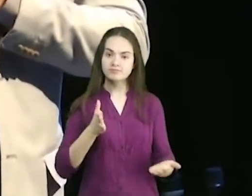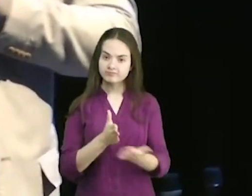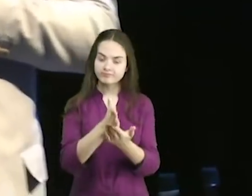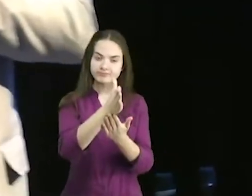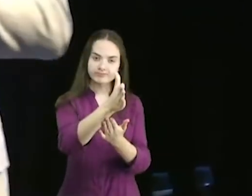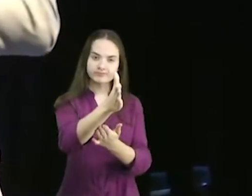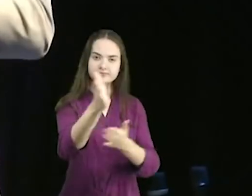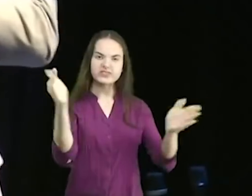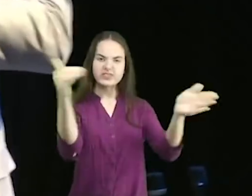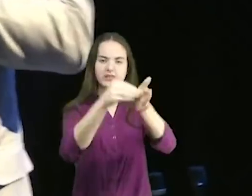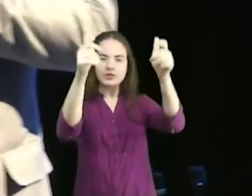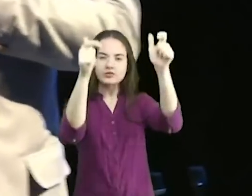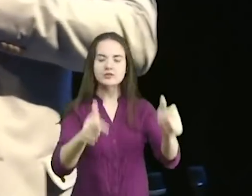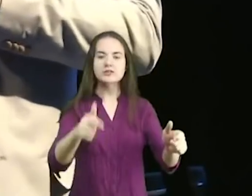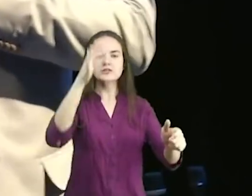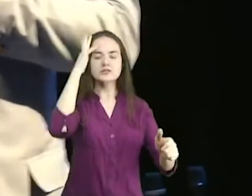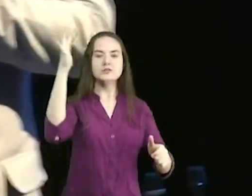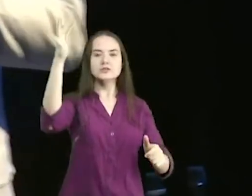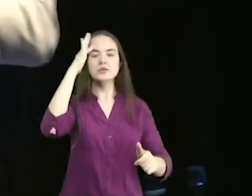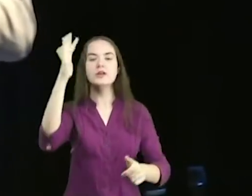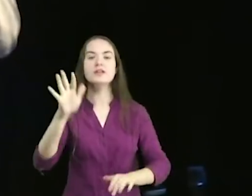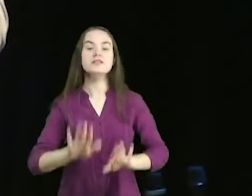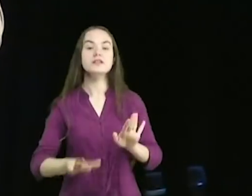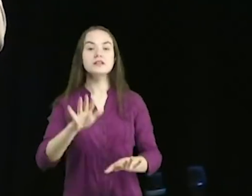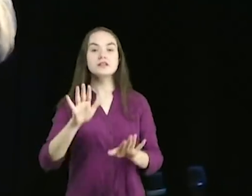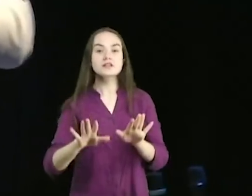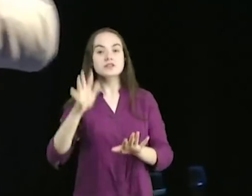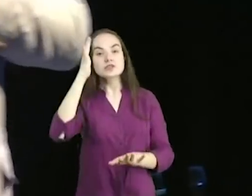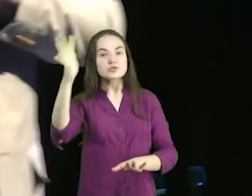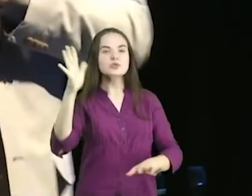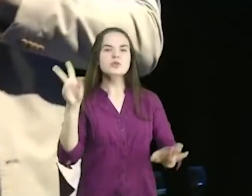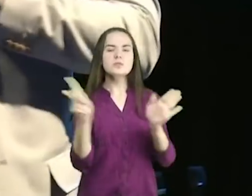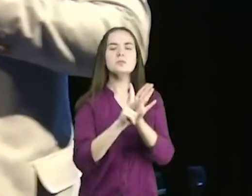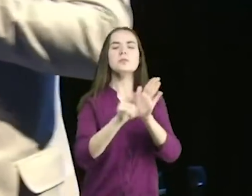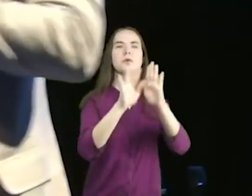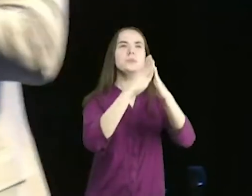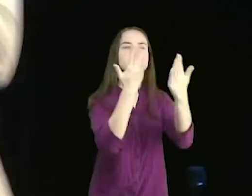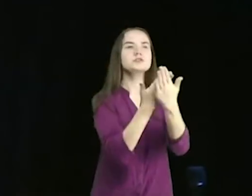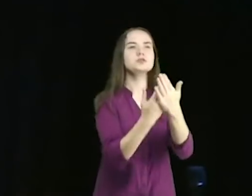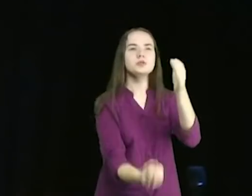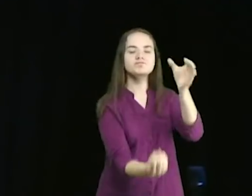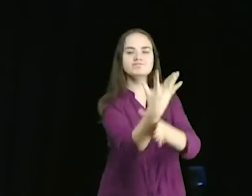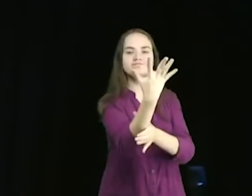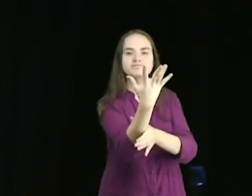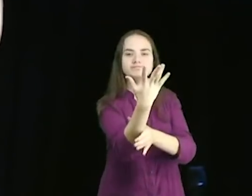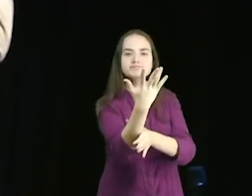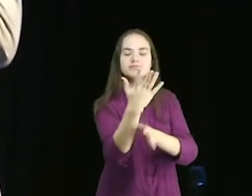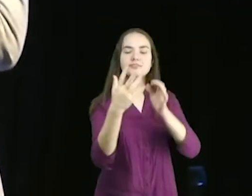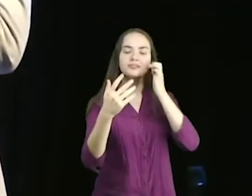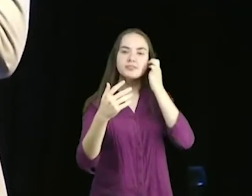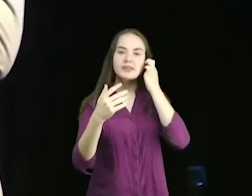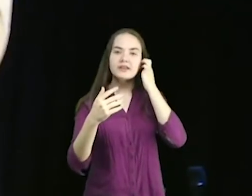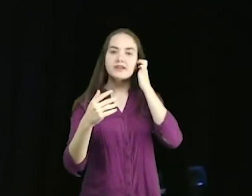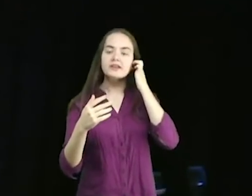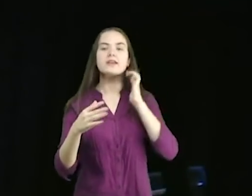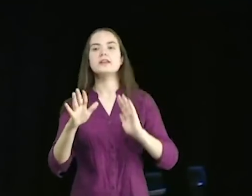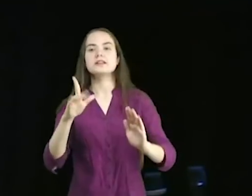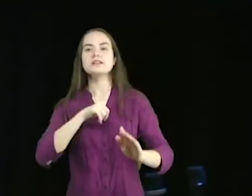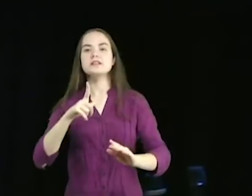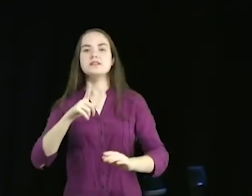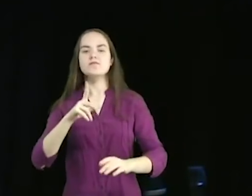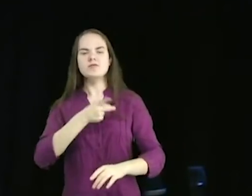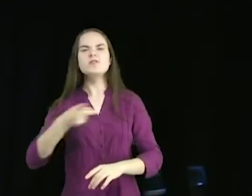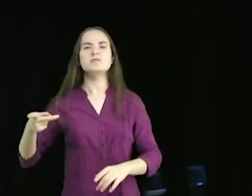você sonha em ter a tua clínica, se você sonha em ter a tua escola, se você sonha em ser um pastor